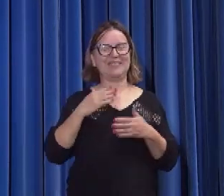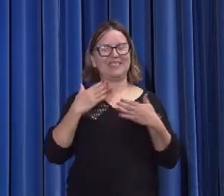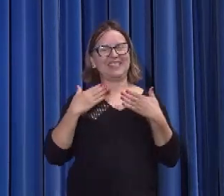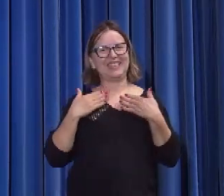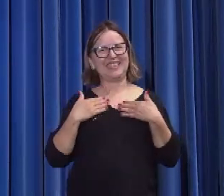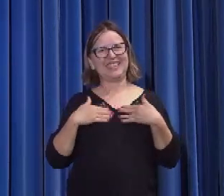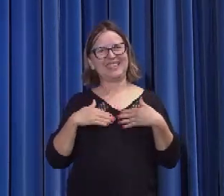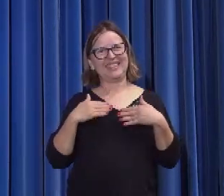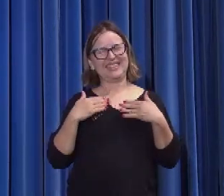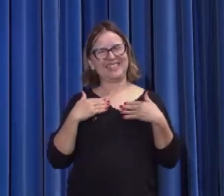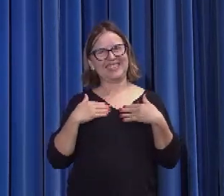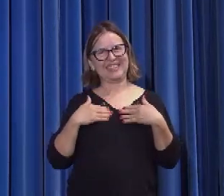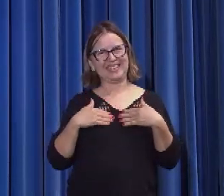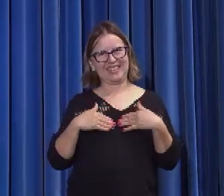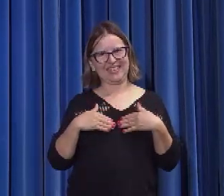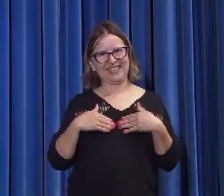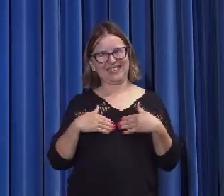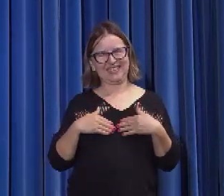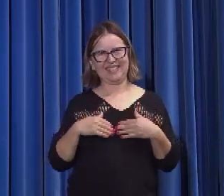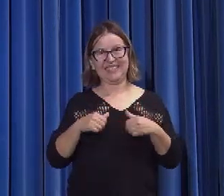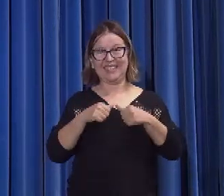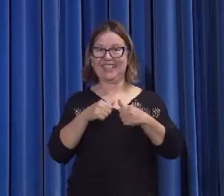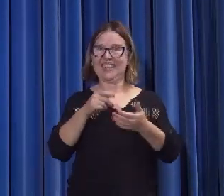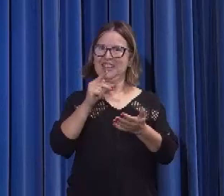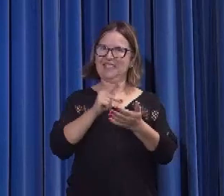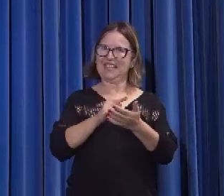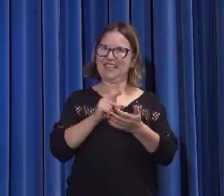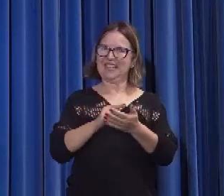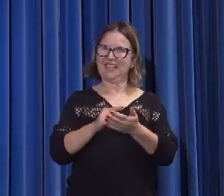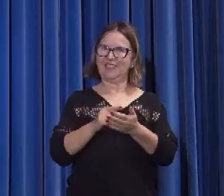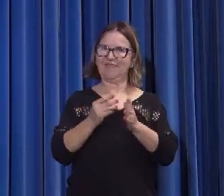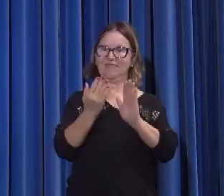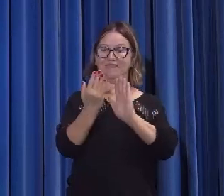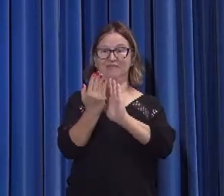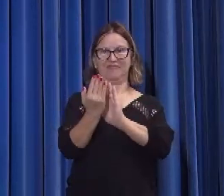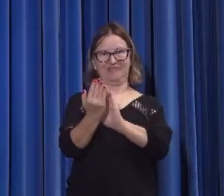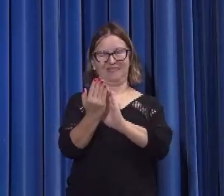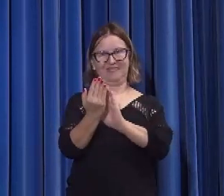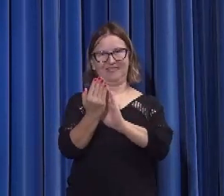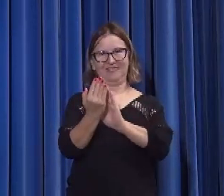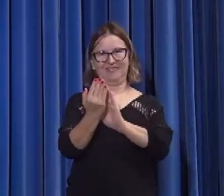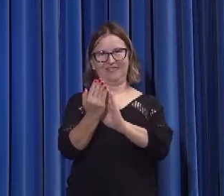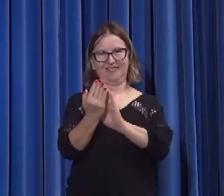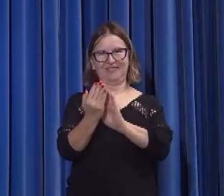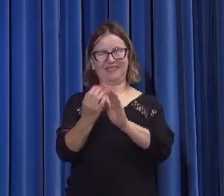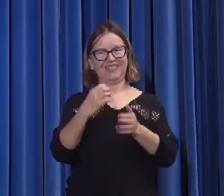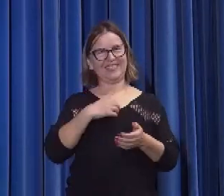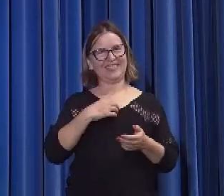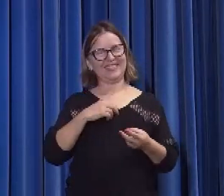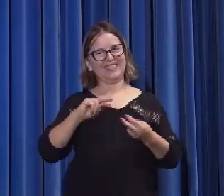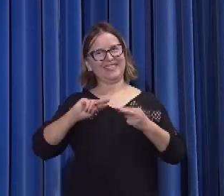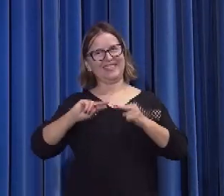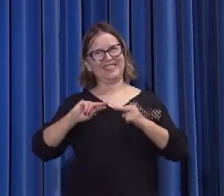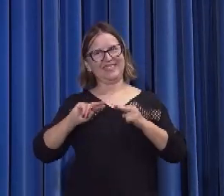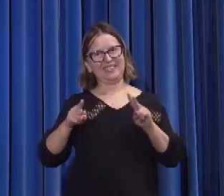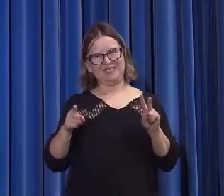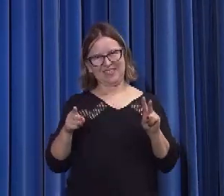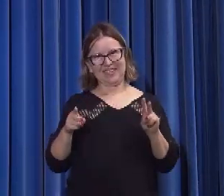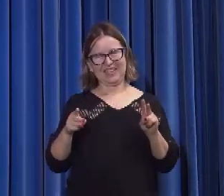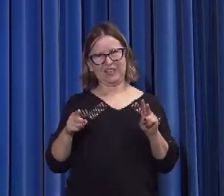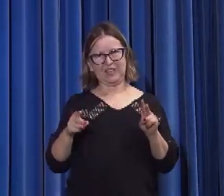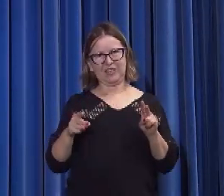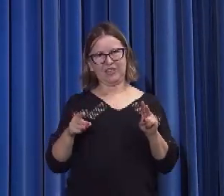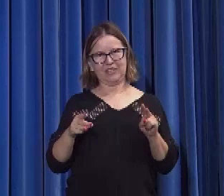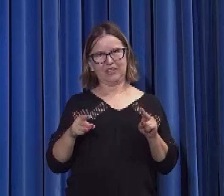com relação a essas verdades, encarando de um modo diferente as